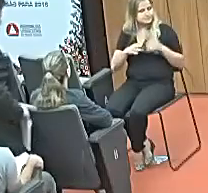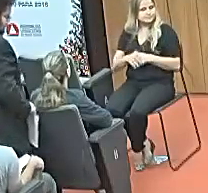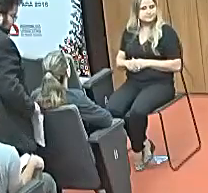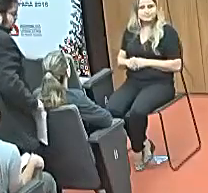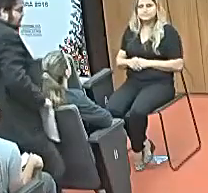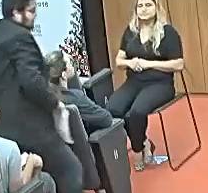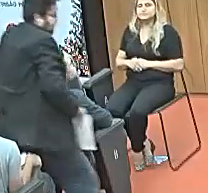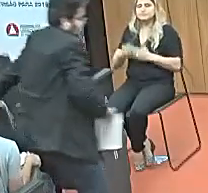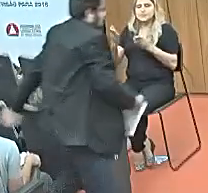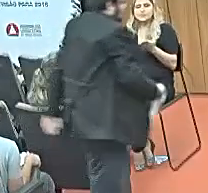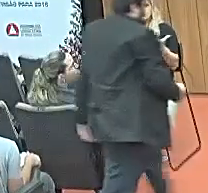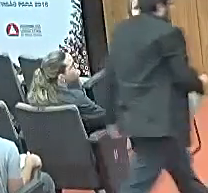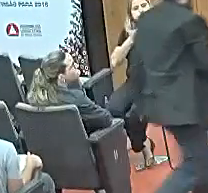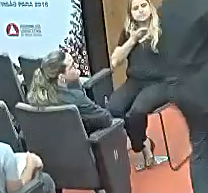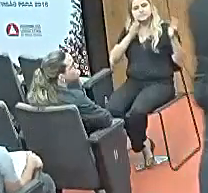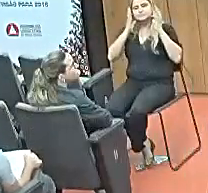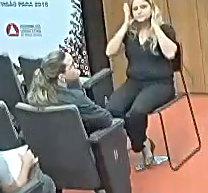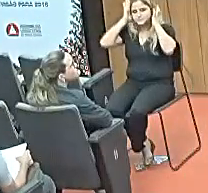relator